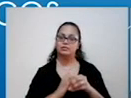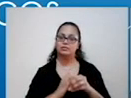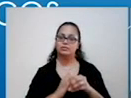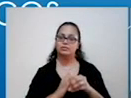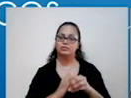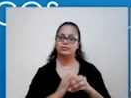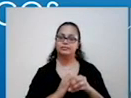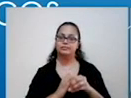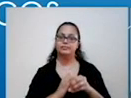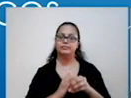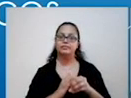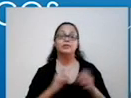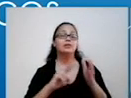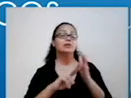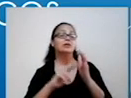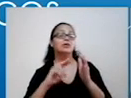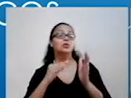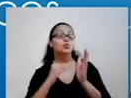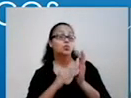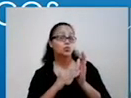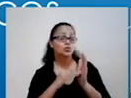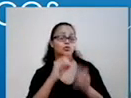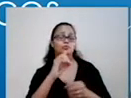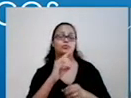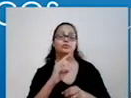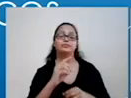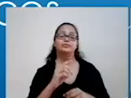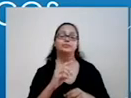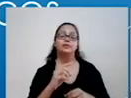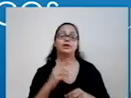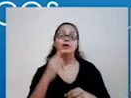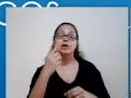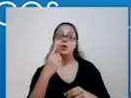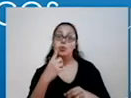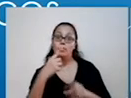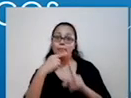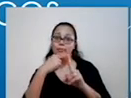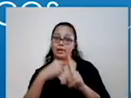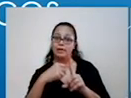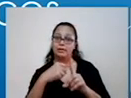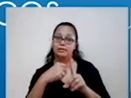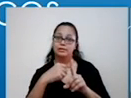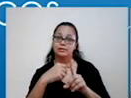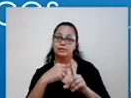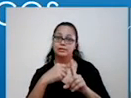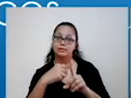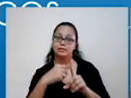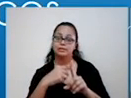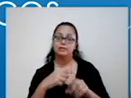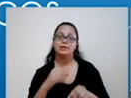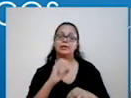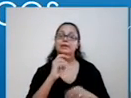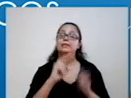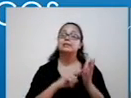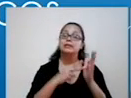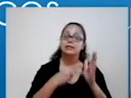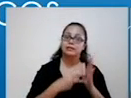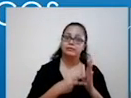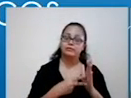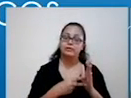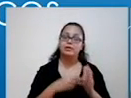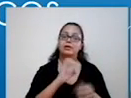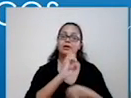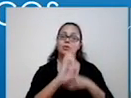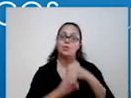o sódio, significa que ele tem um mais, significa que ele tem 1 elétron a menos do que ele teria. Então, se